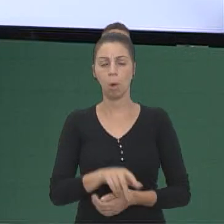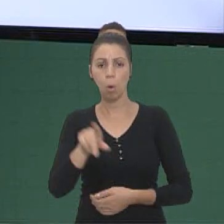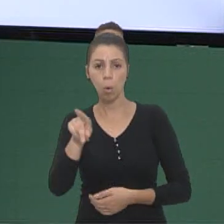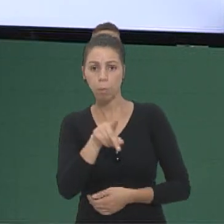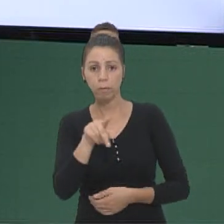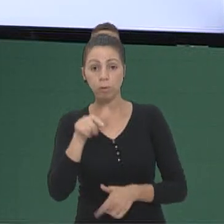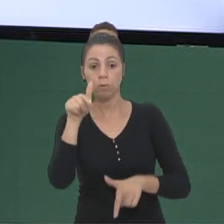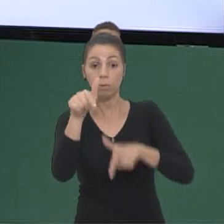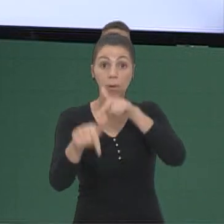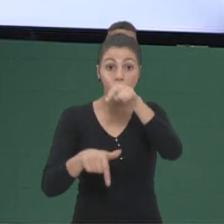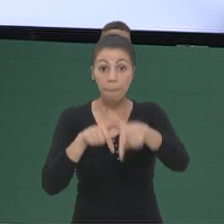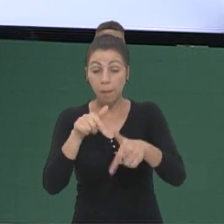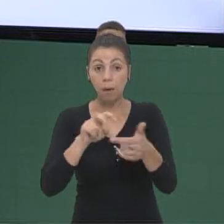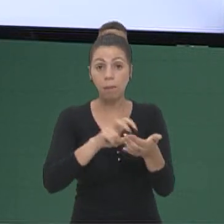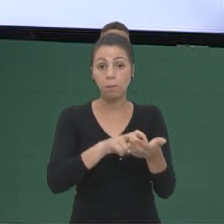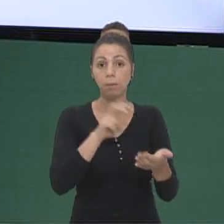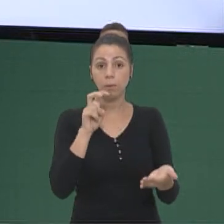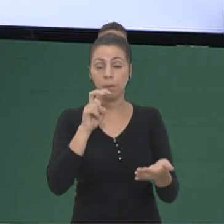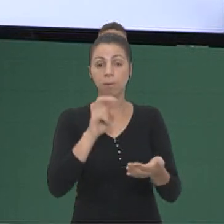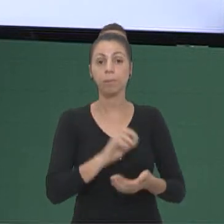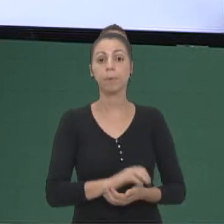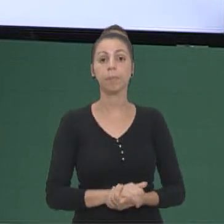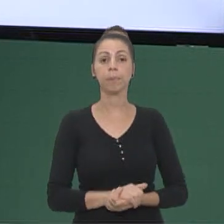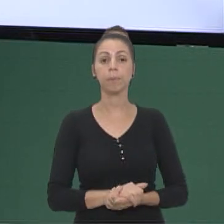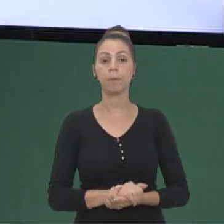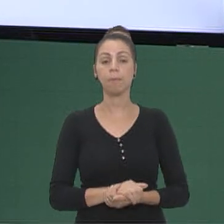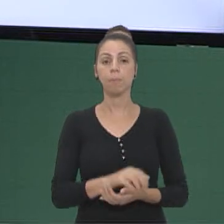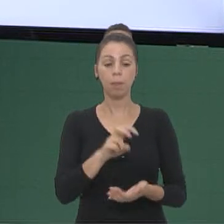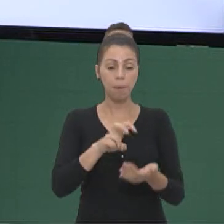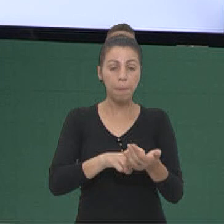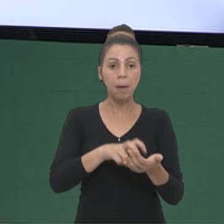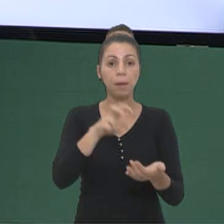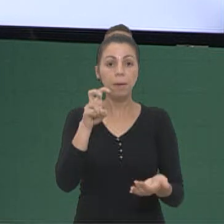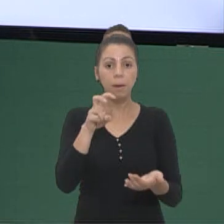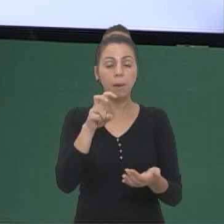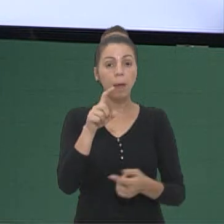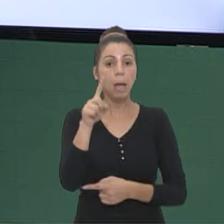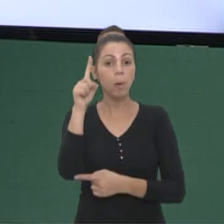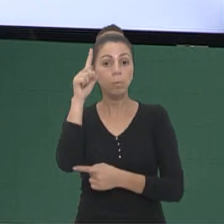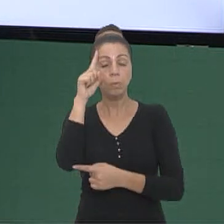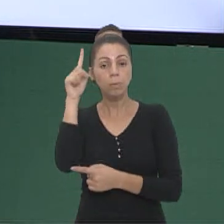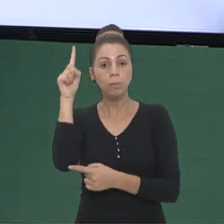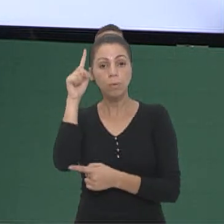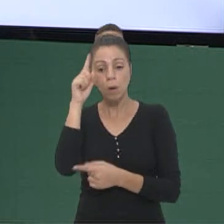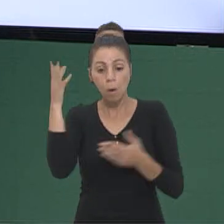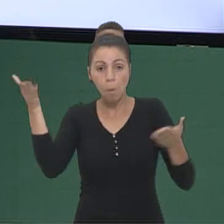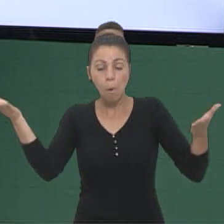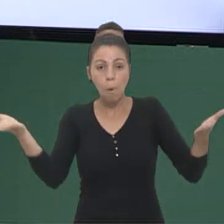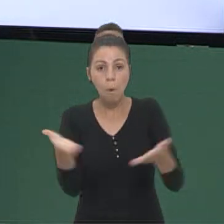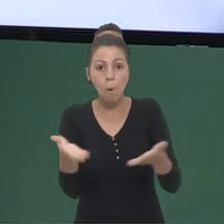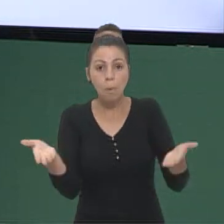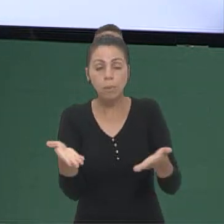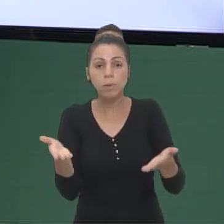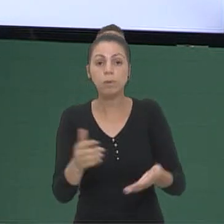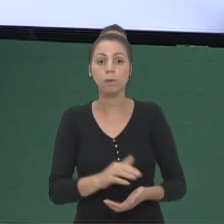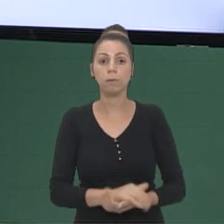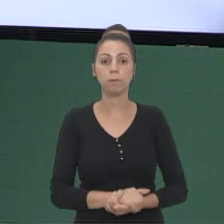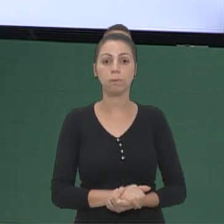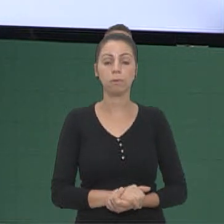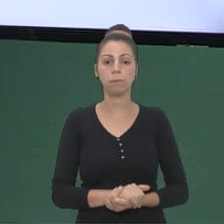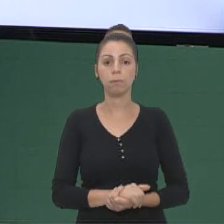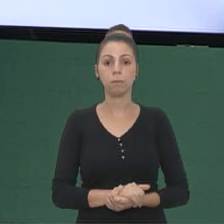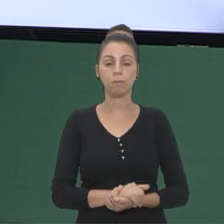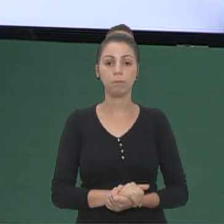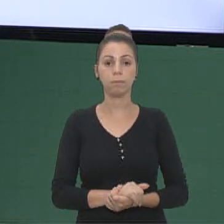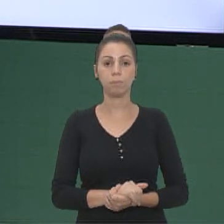manhã. Mañana, el día que siga el de hoy, hoy, hoje. Nos vemos mañana. Ah, nós nos vemos